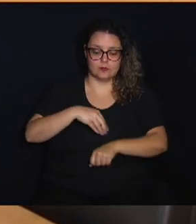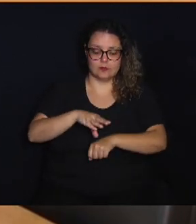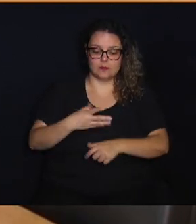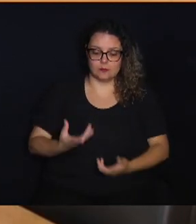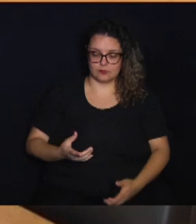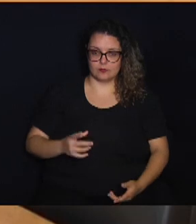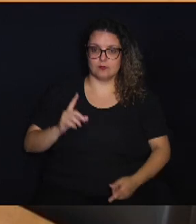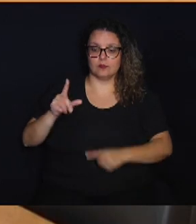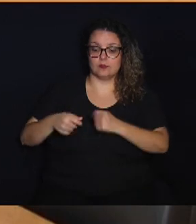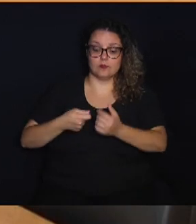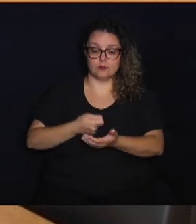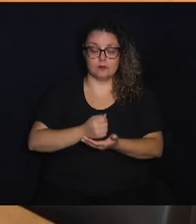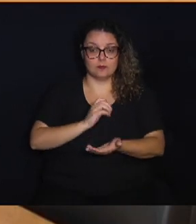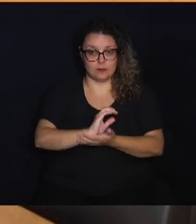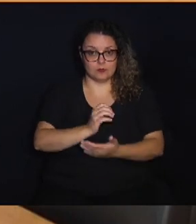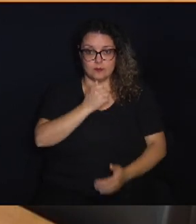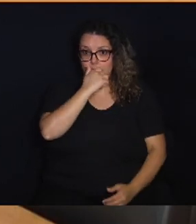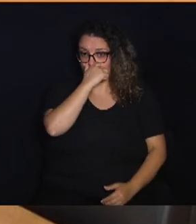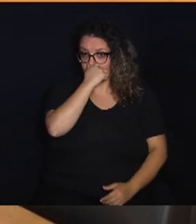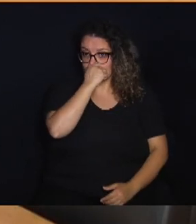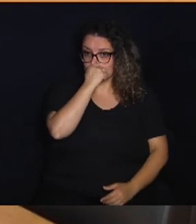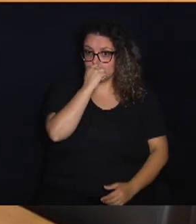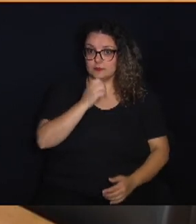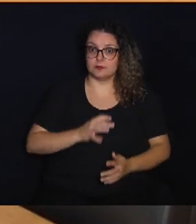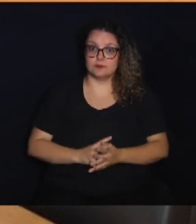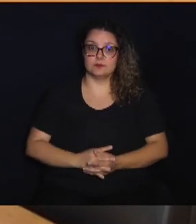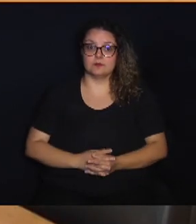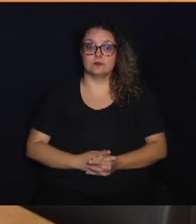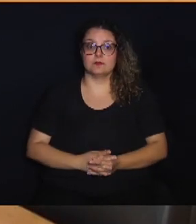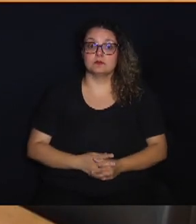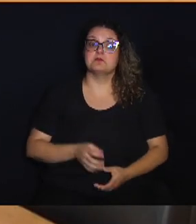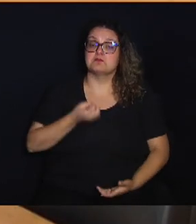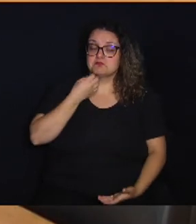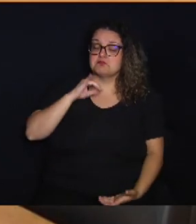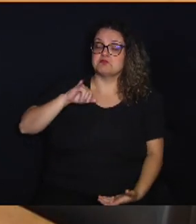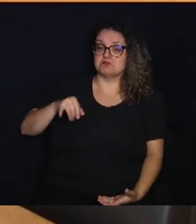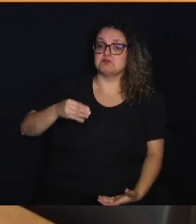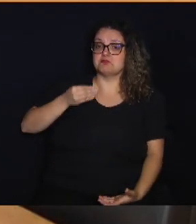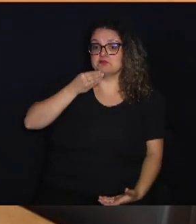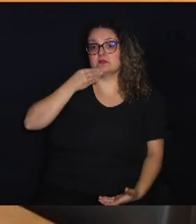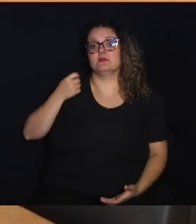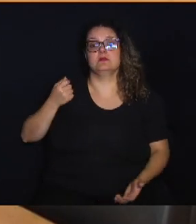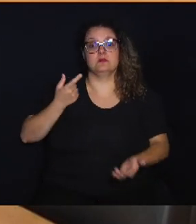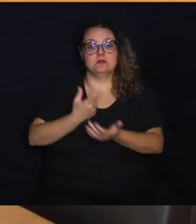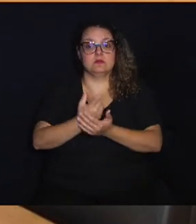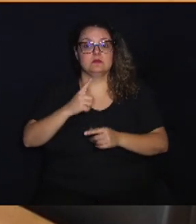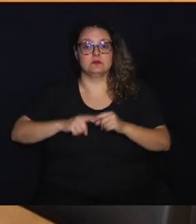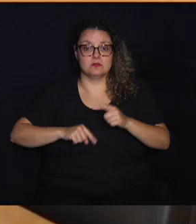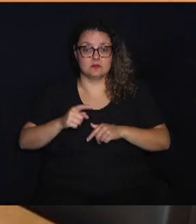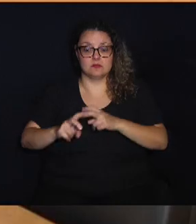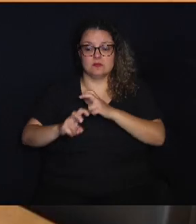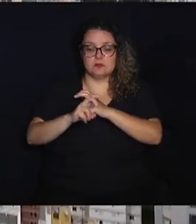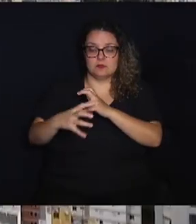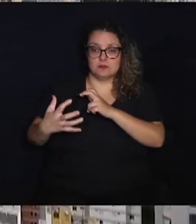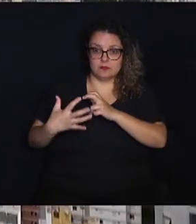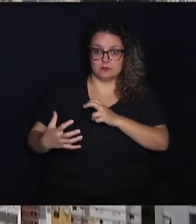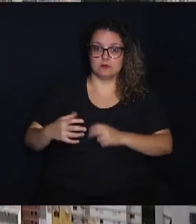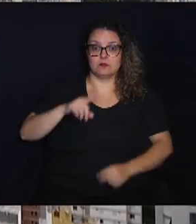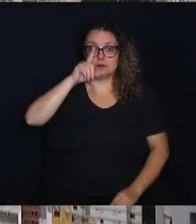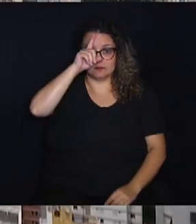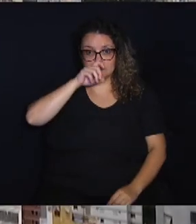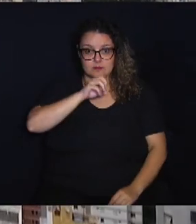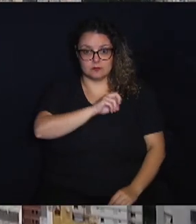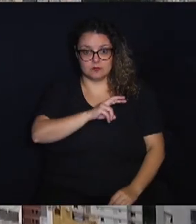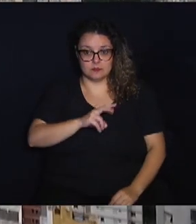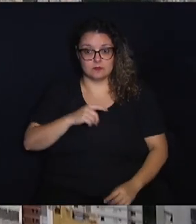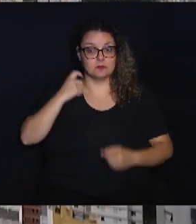emenda, que será certamente muito bem aproveitado na aquisição de mais um aparelho de raio-x para o Hospital Ouro Verde. Preocupado